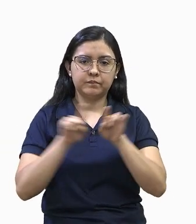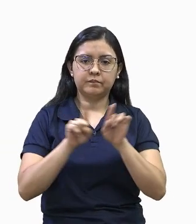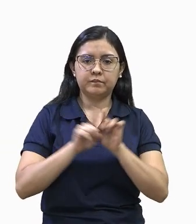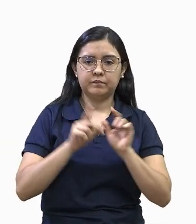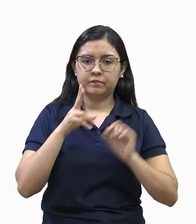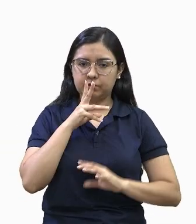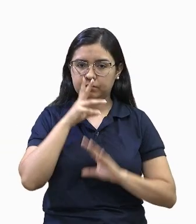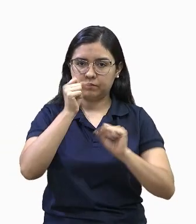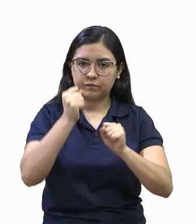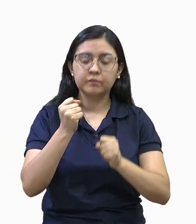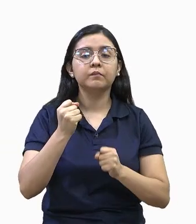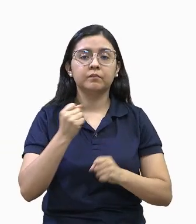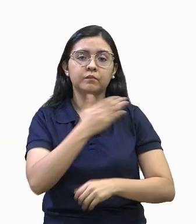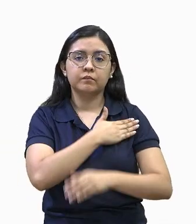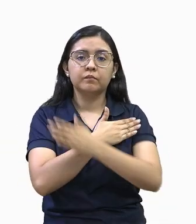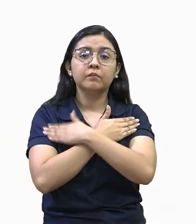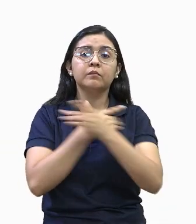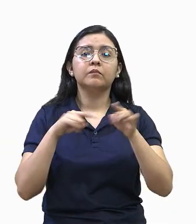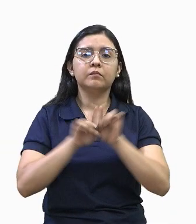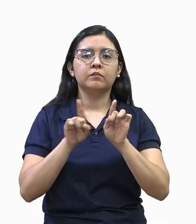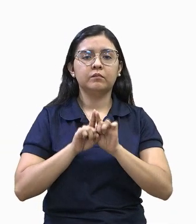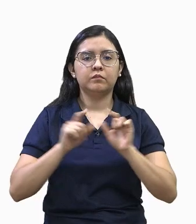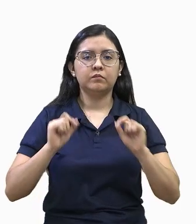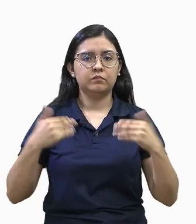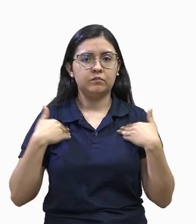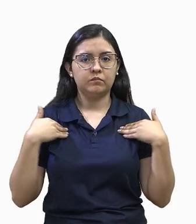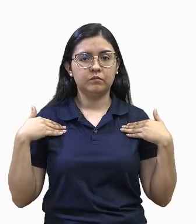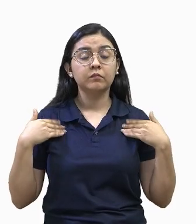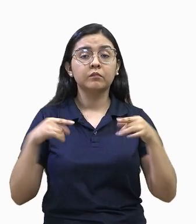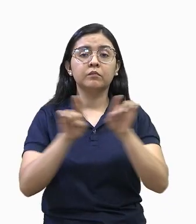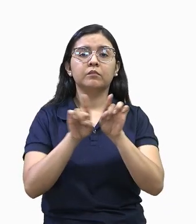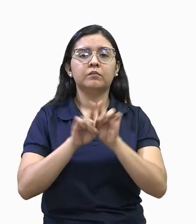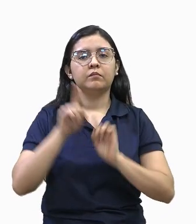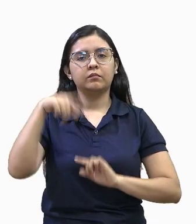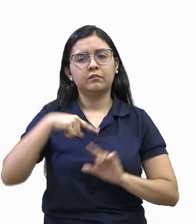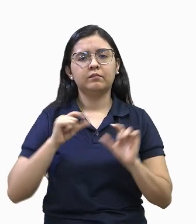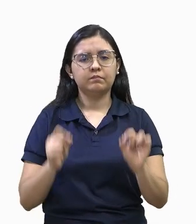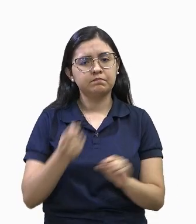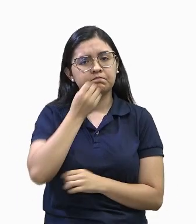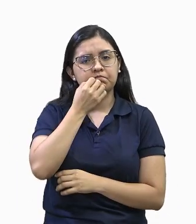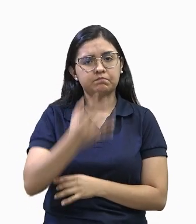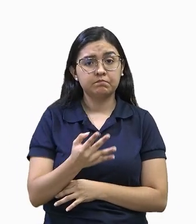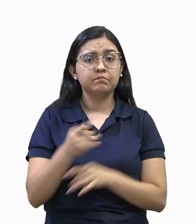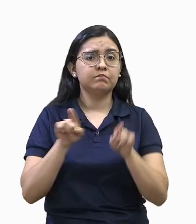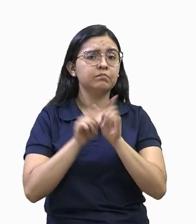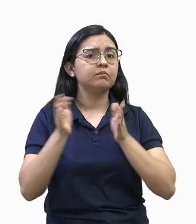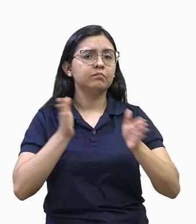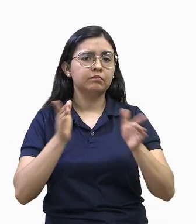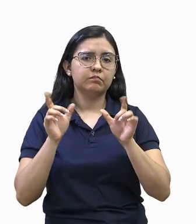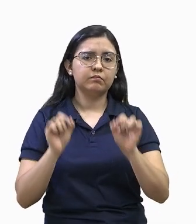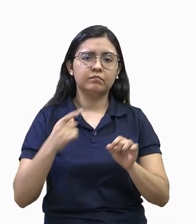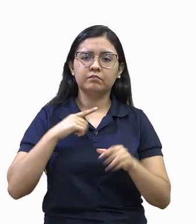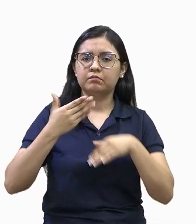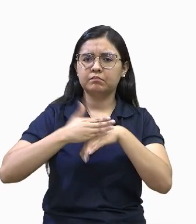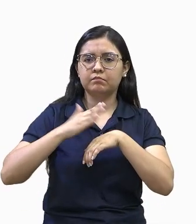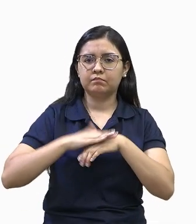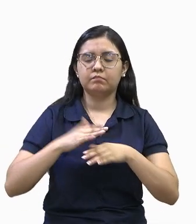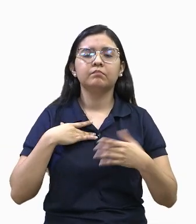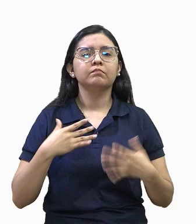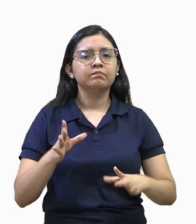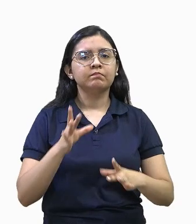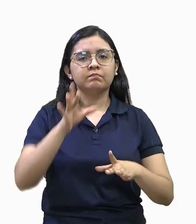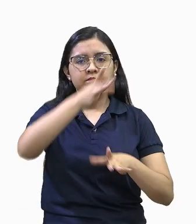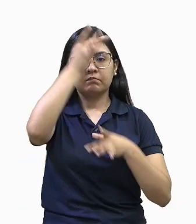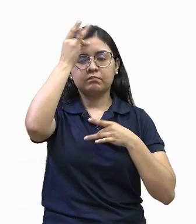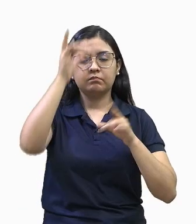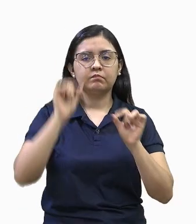membros superiores e estabilidade postural. Além de ser acessível, é uma prática relaxante que conecta o